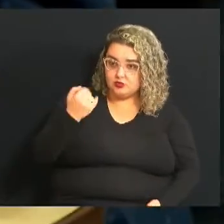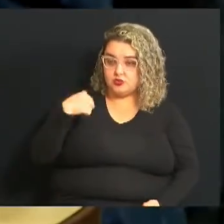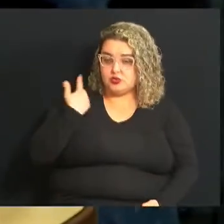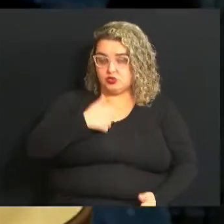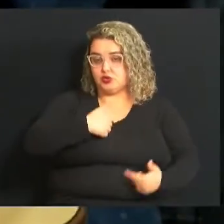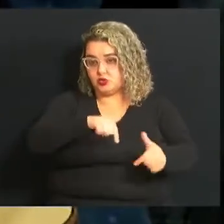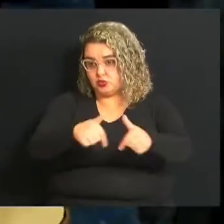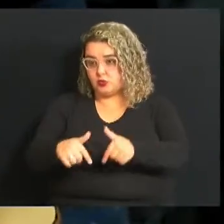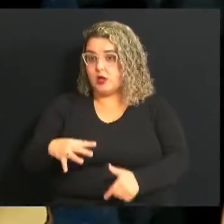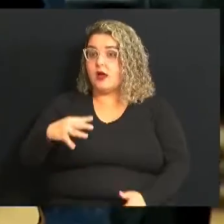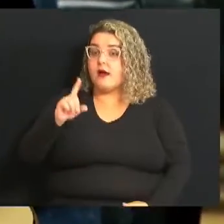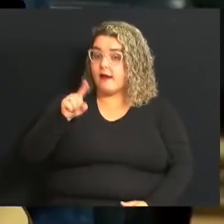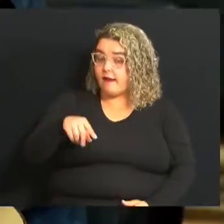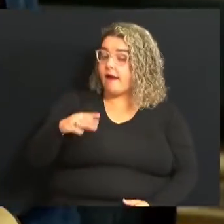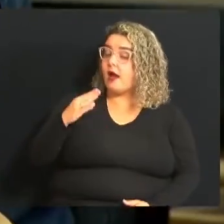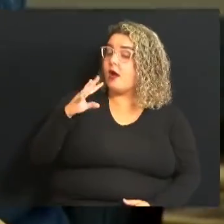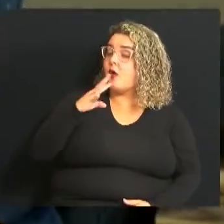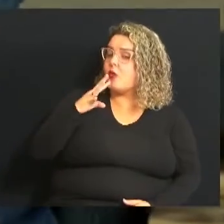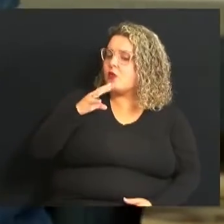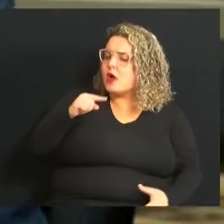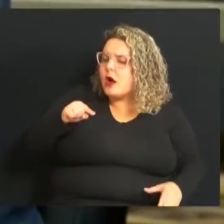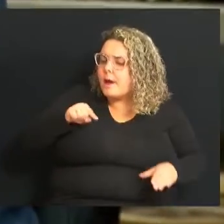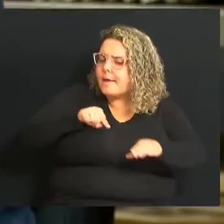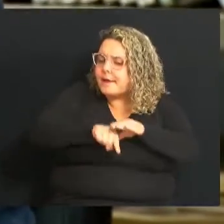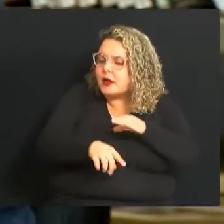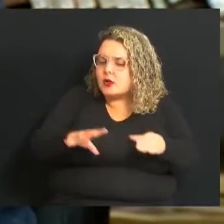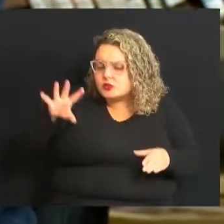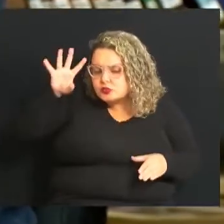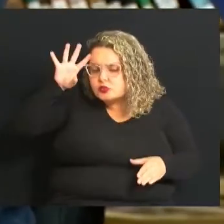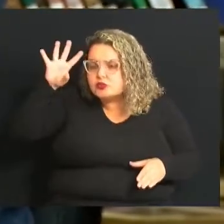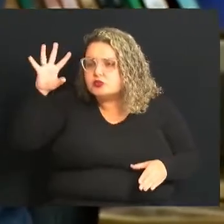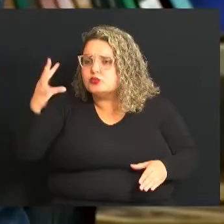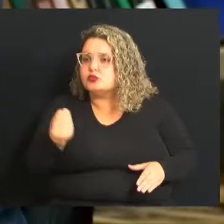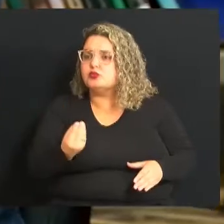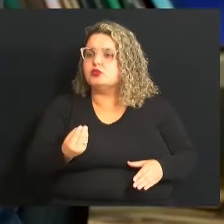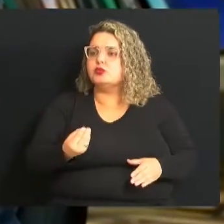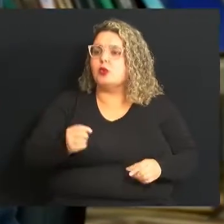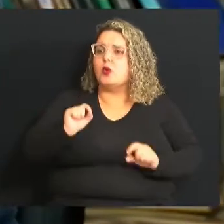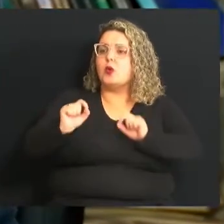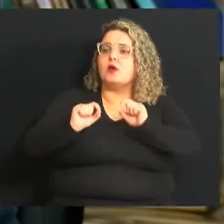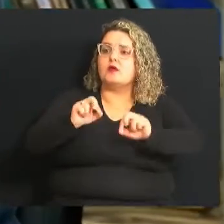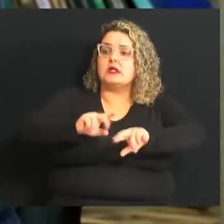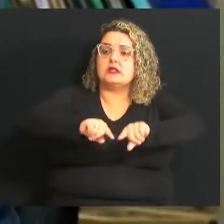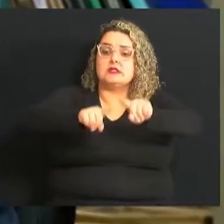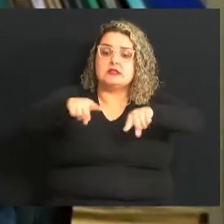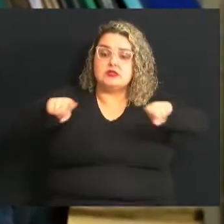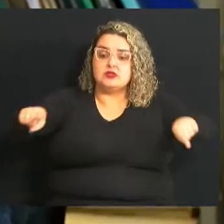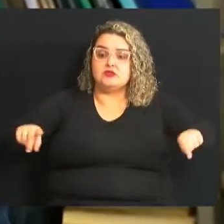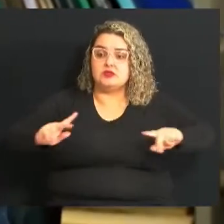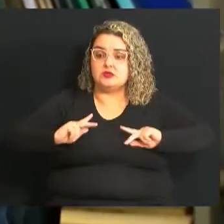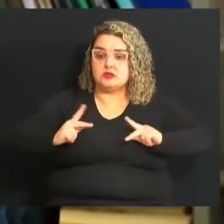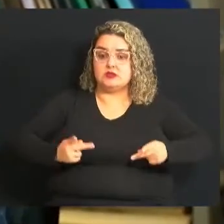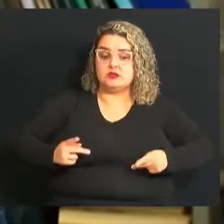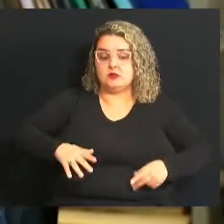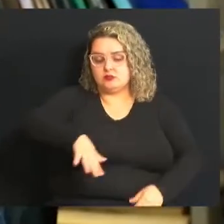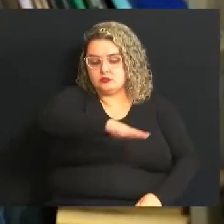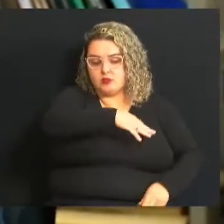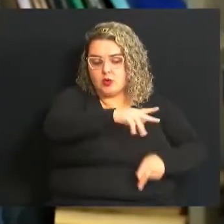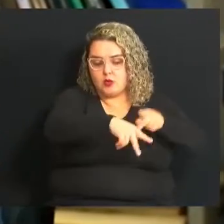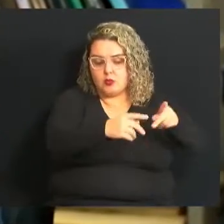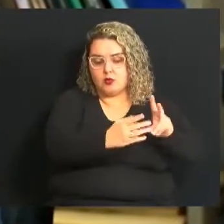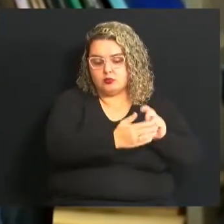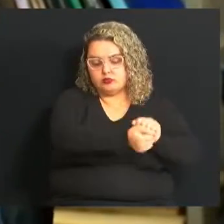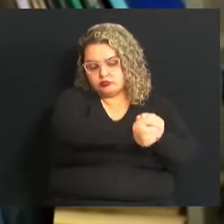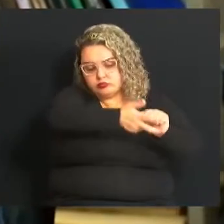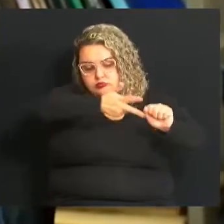é conhecer a fundo o que já foi escrito sobre essa diversidade humana. Então, se eu vou para um povo indígena, eu vou descrever os